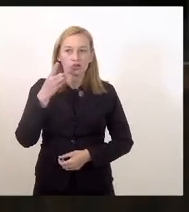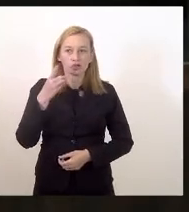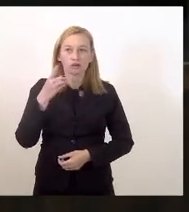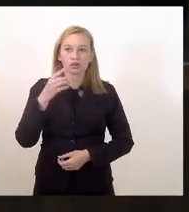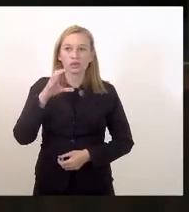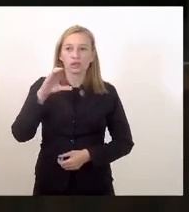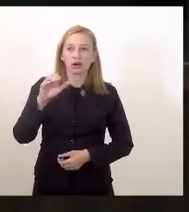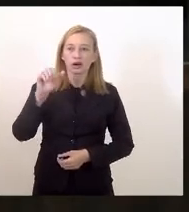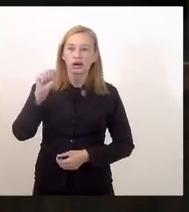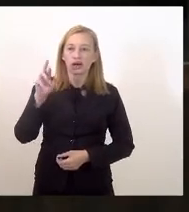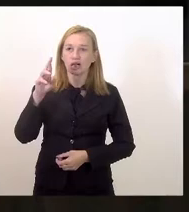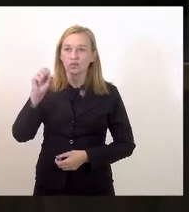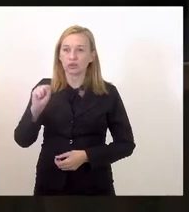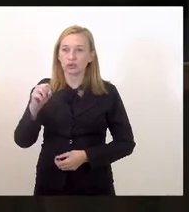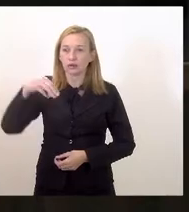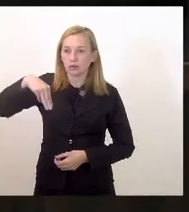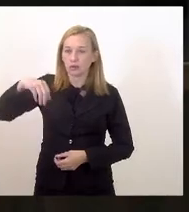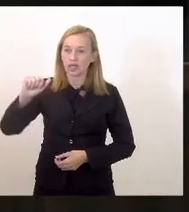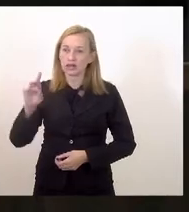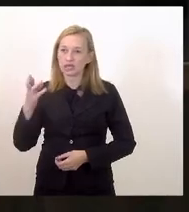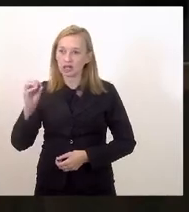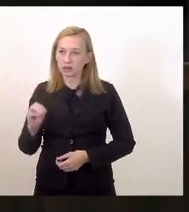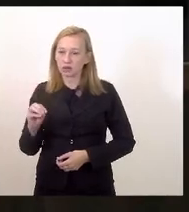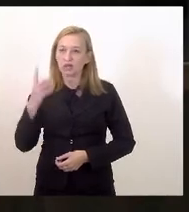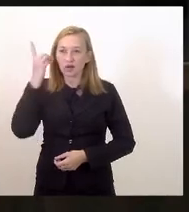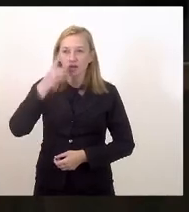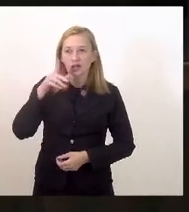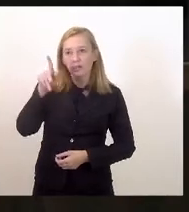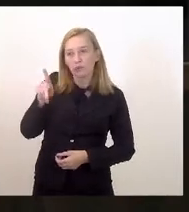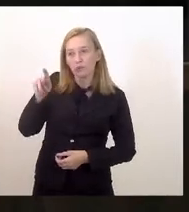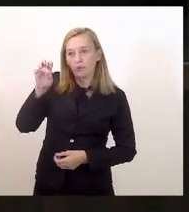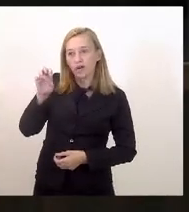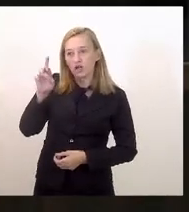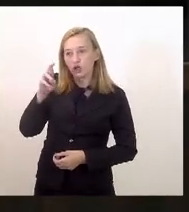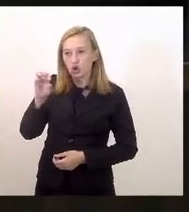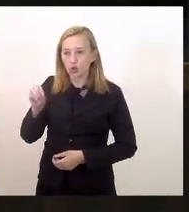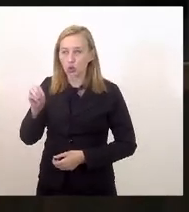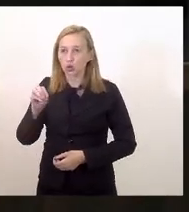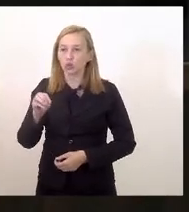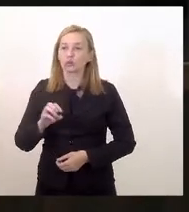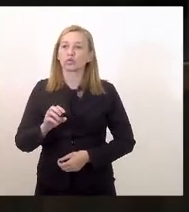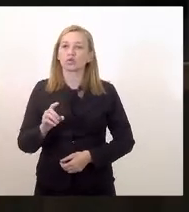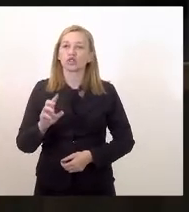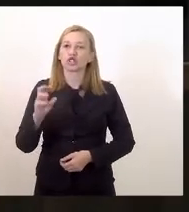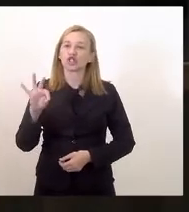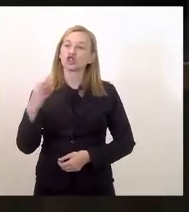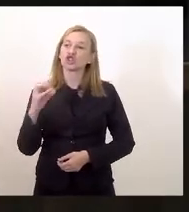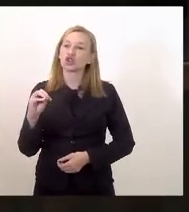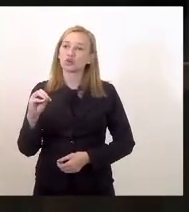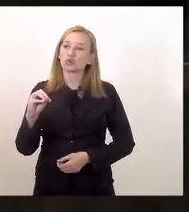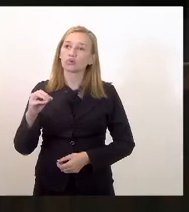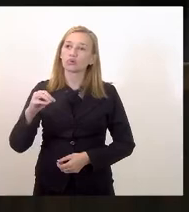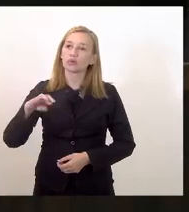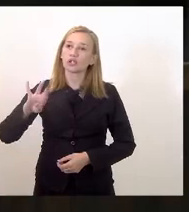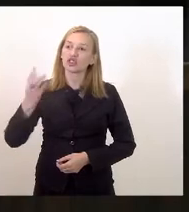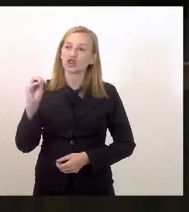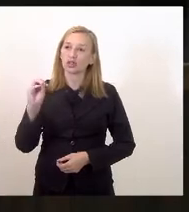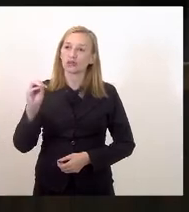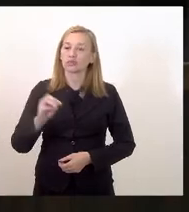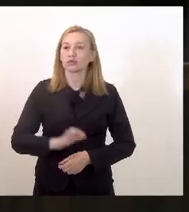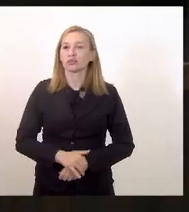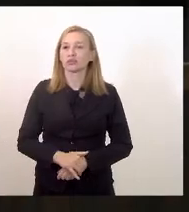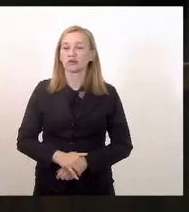Carlos Macedo. Deputado Carlos Macedo. Deputado Pedro Ricardo. Deputado Chico Machado.